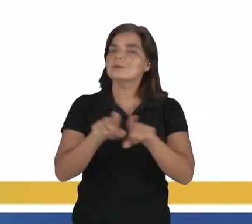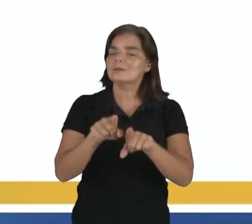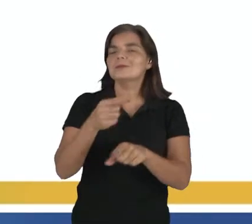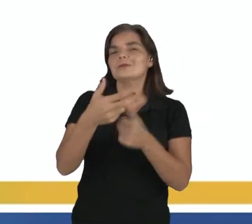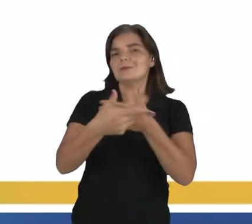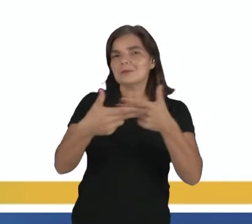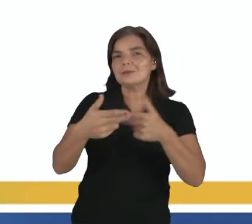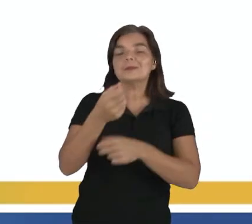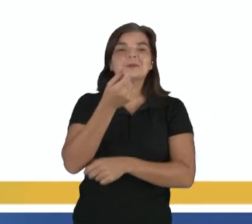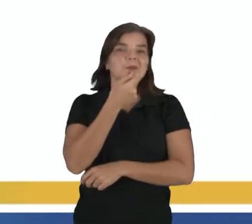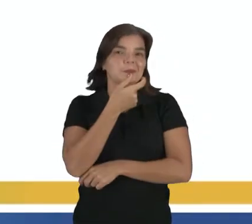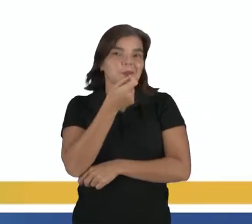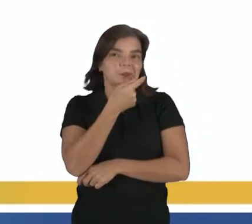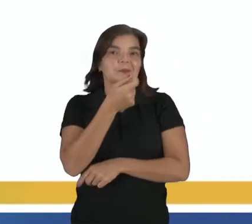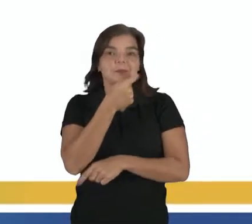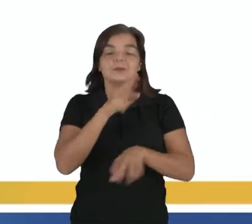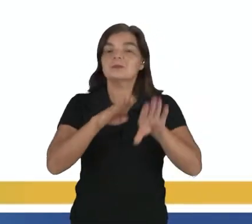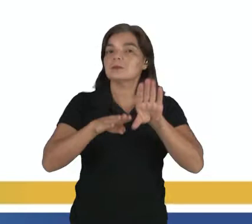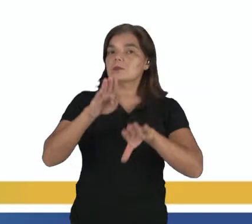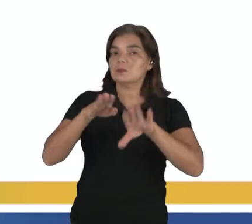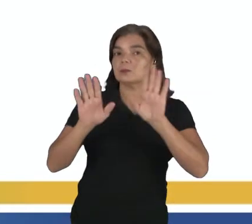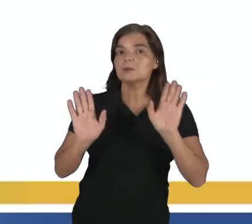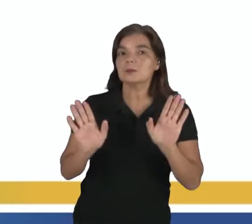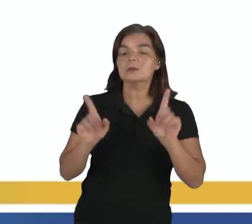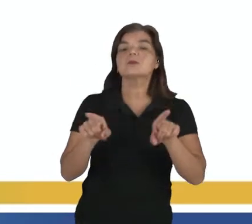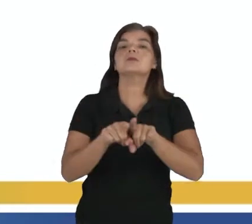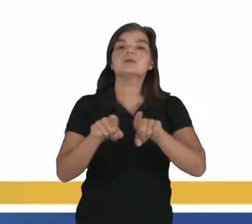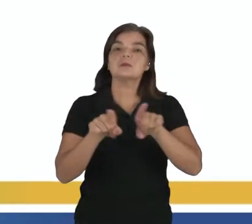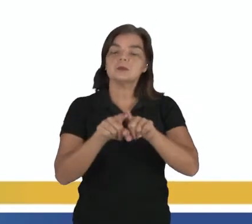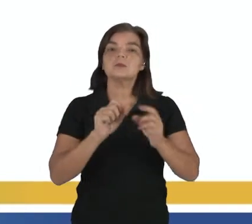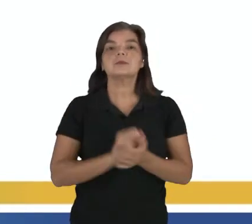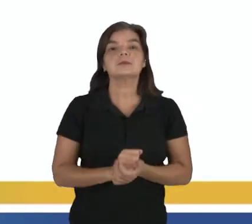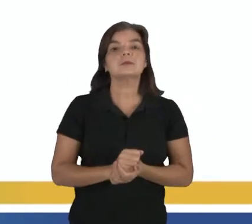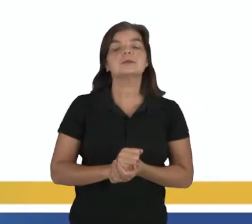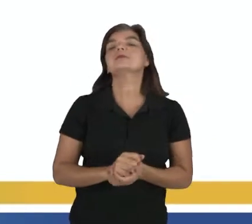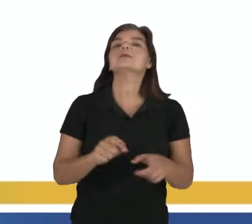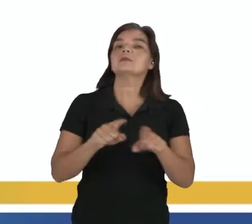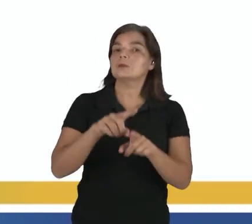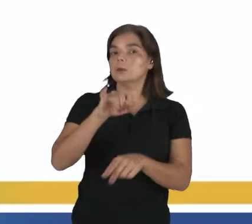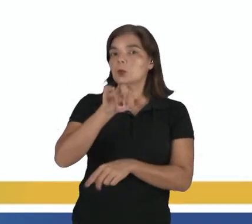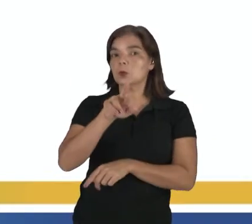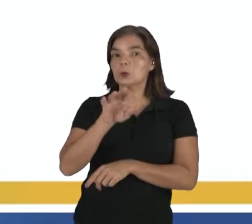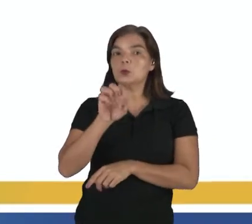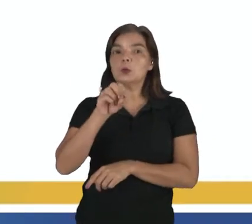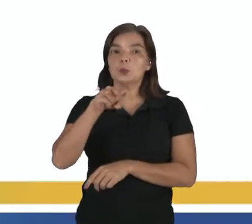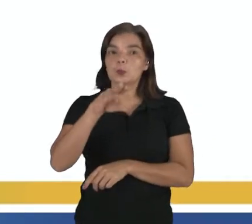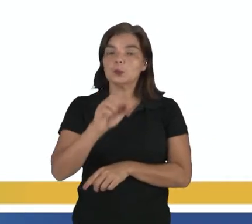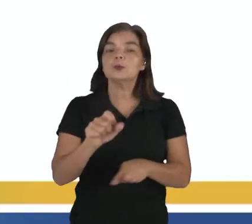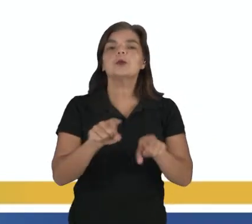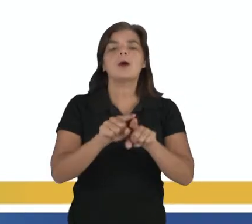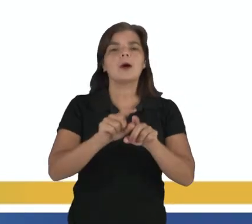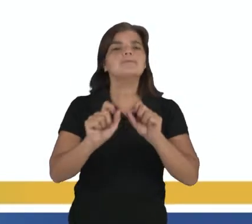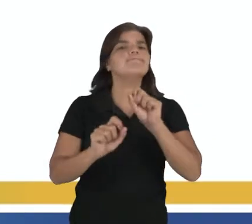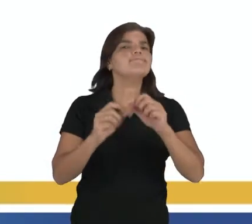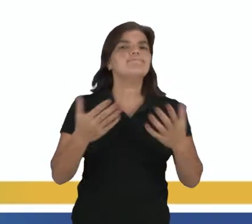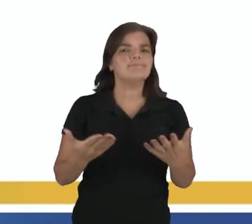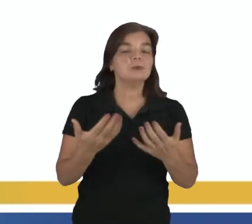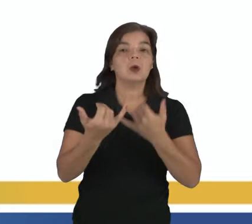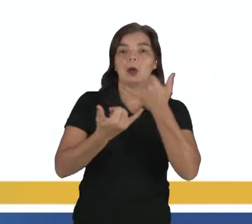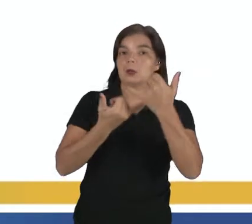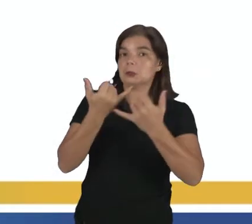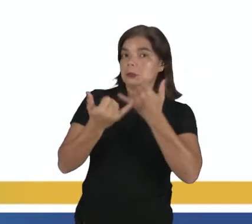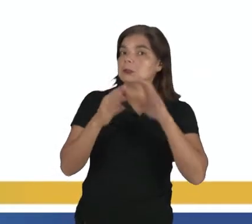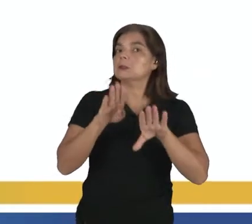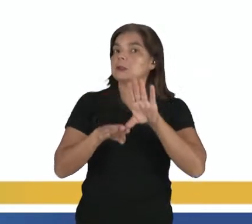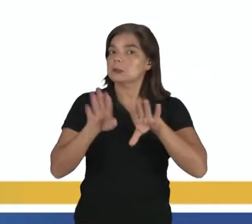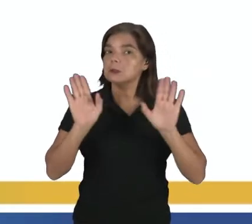ironia, como eu sempre coloco, muitas das vezes são até mesmo engraçadas, né? Às vezes correspondem a uma